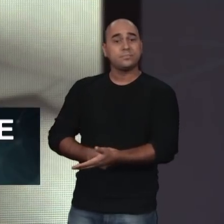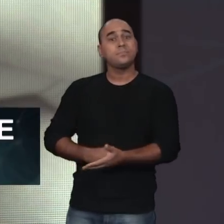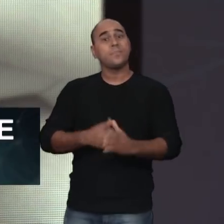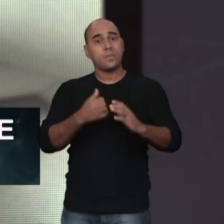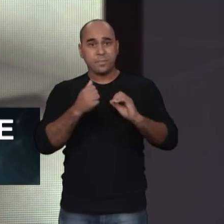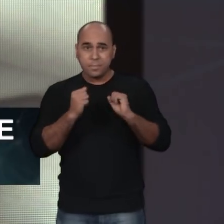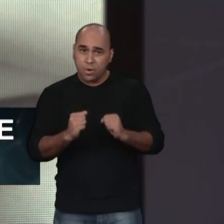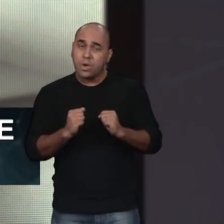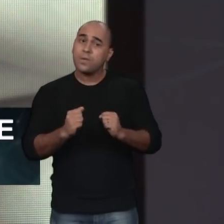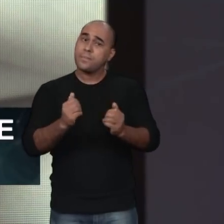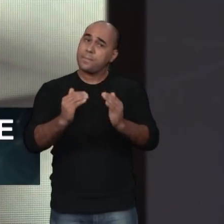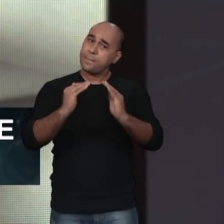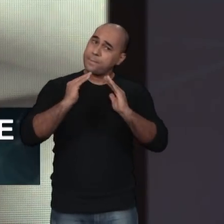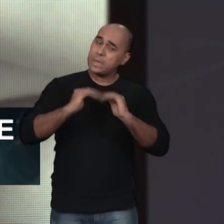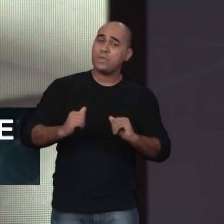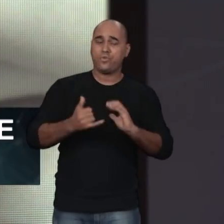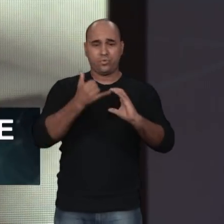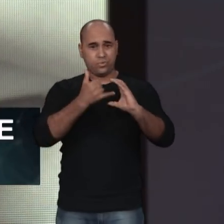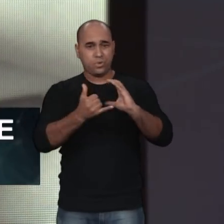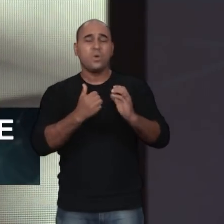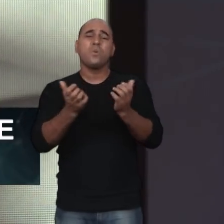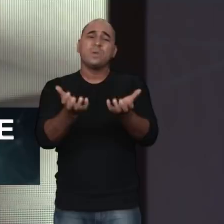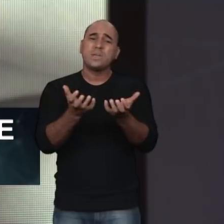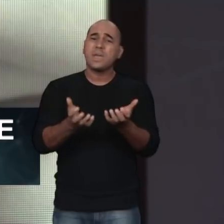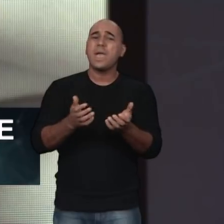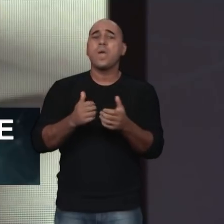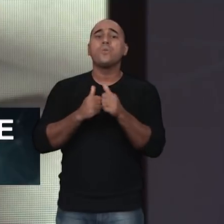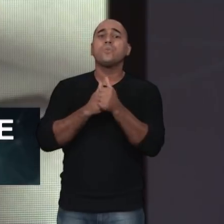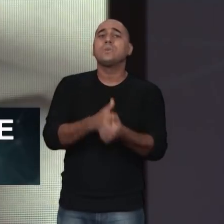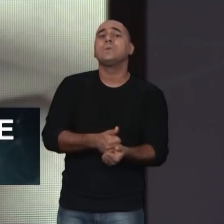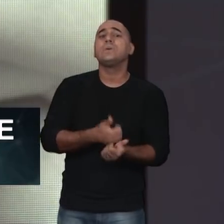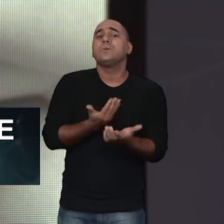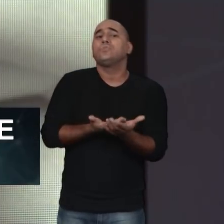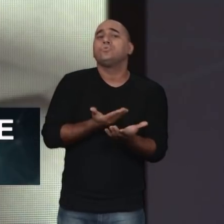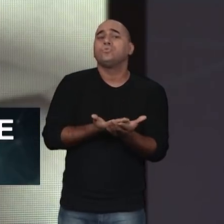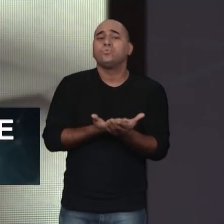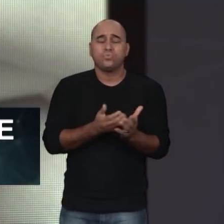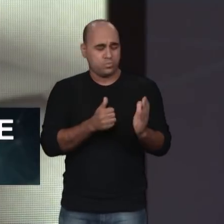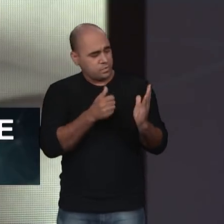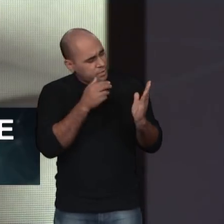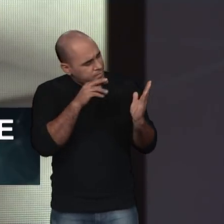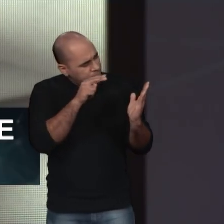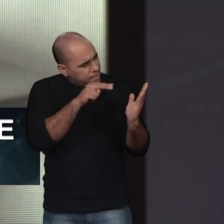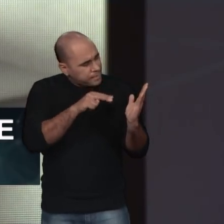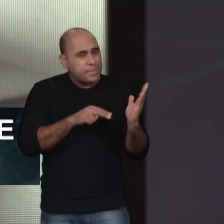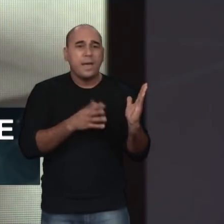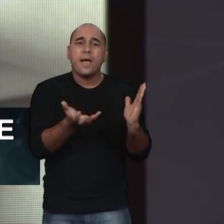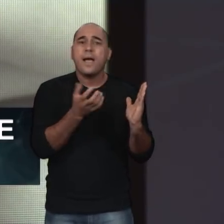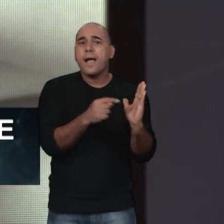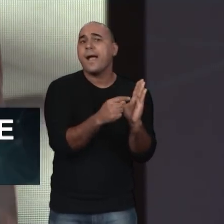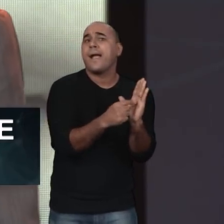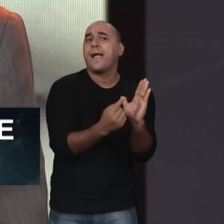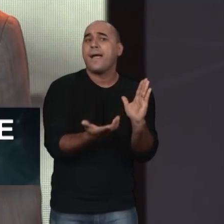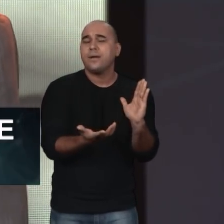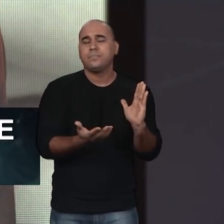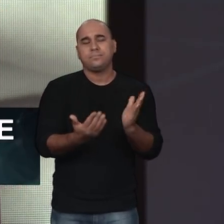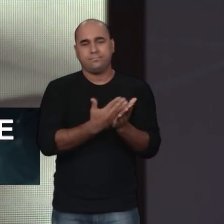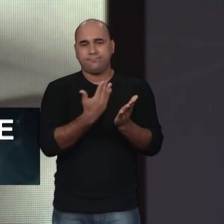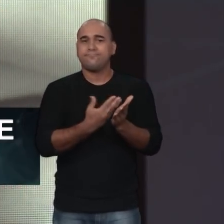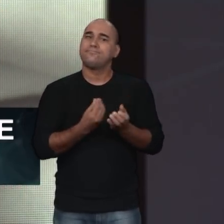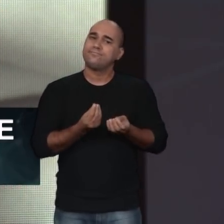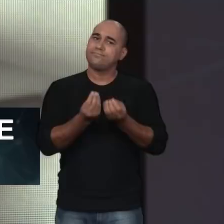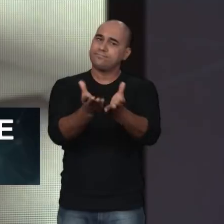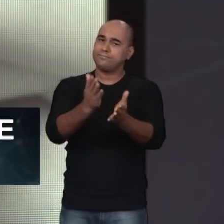fala, olha, eu quero o guia de estudos do Rodrigo Silva, o Evidências. E aí, sem custo nenhum, a gente envia para sua casa. Anota aí,